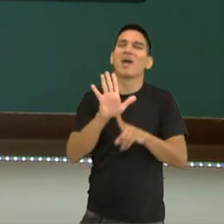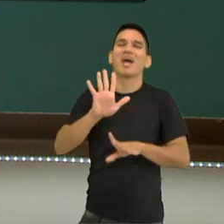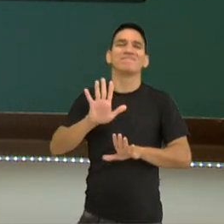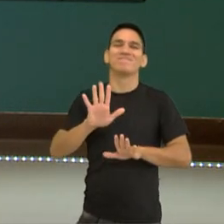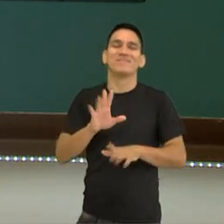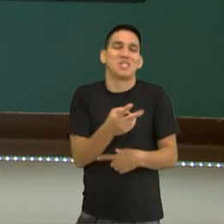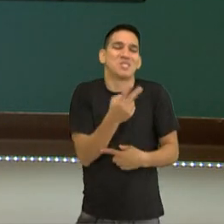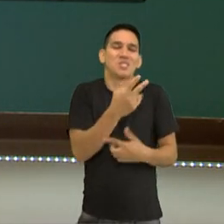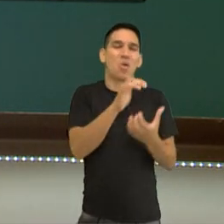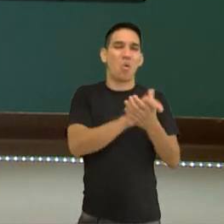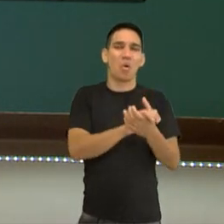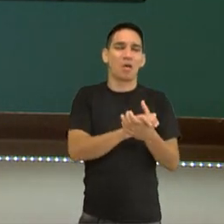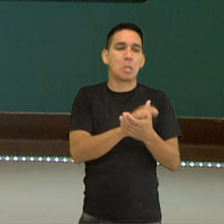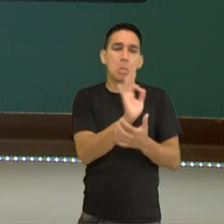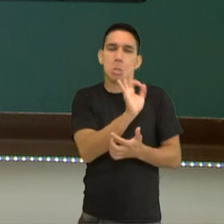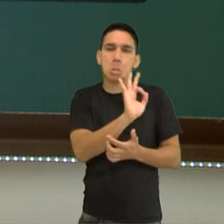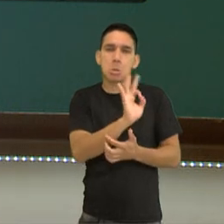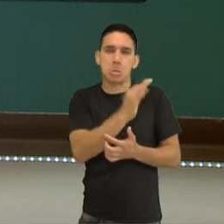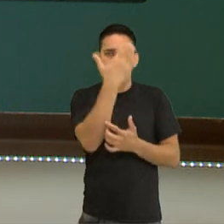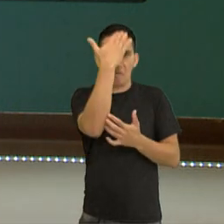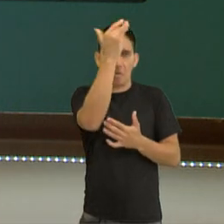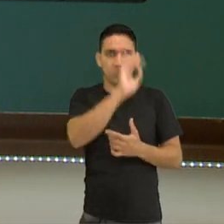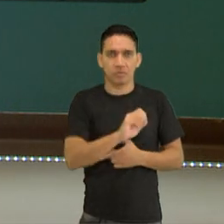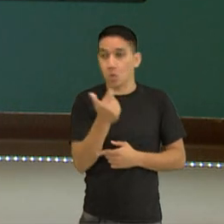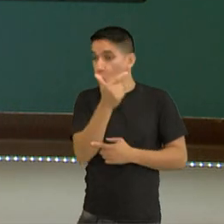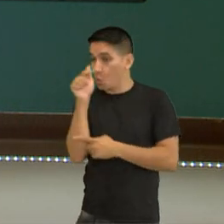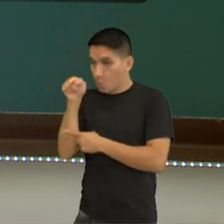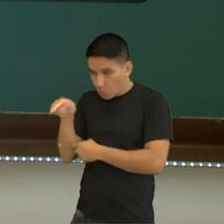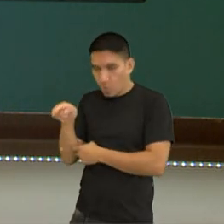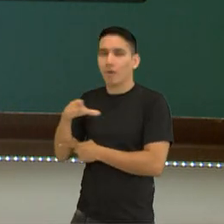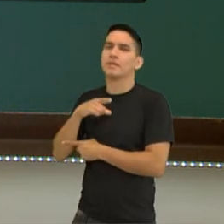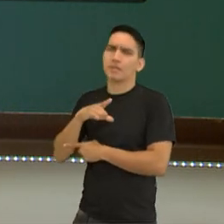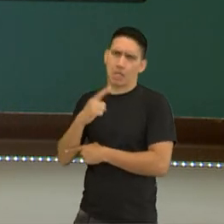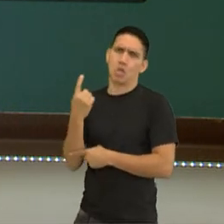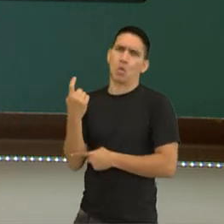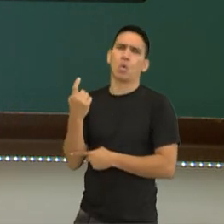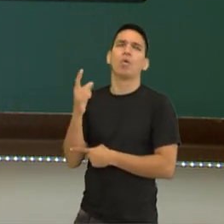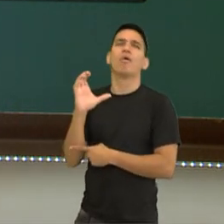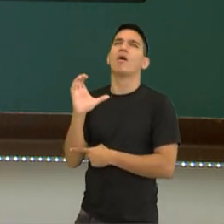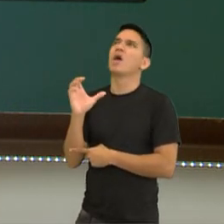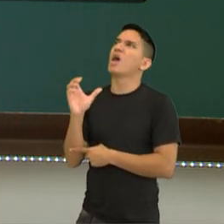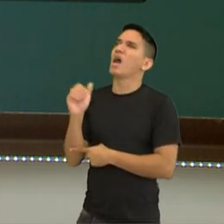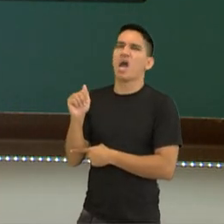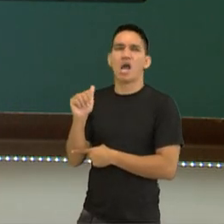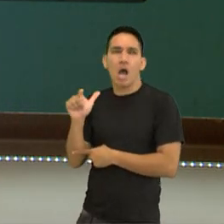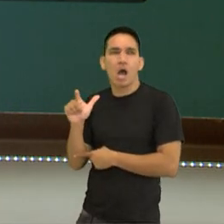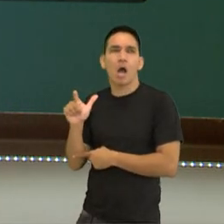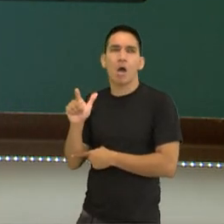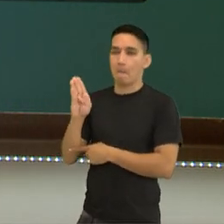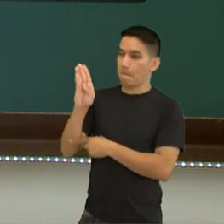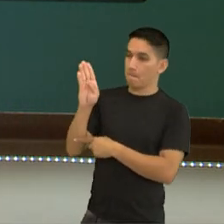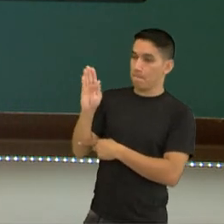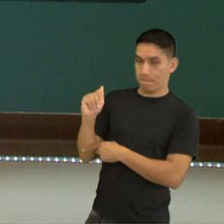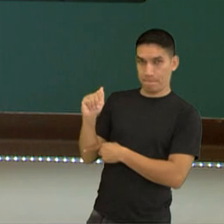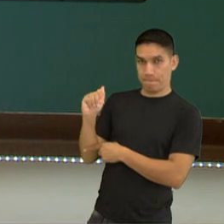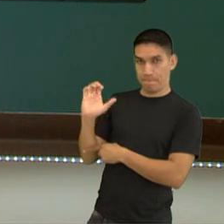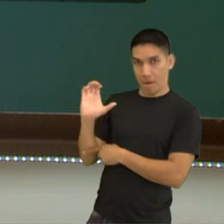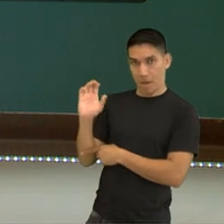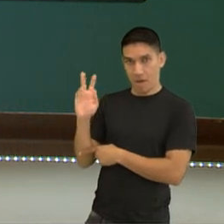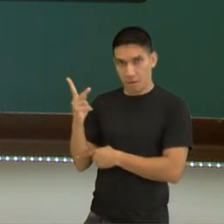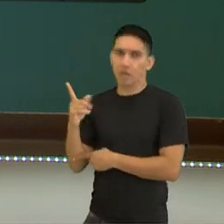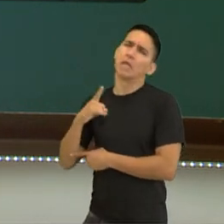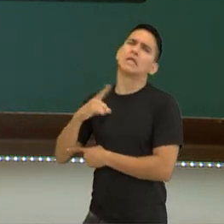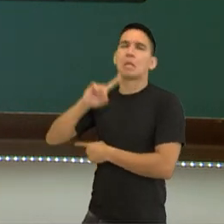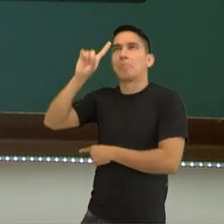casamento não teve nenhum grande famoso. Os outros a gente tem um que a gente conhece, que é o Carl, né, Bach, que esse ainda fez